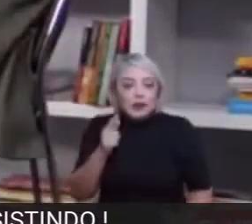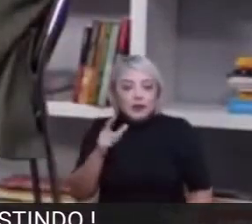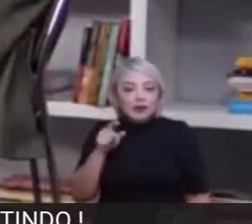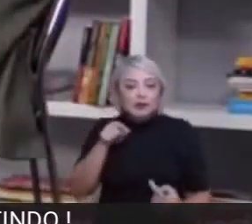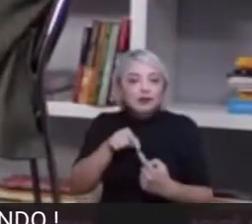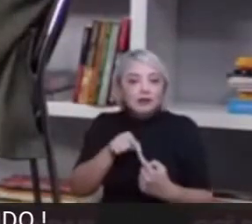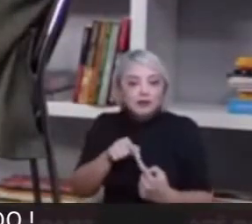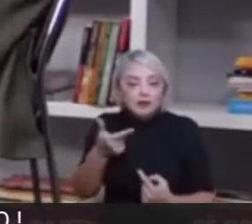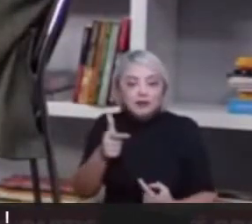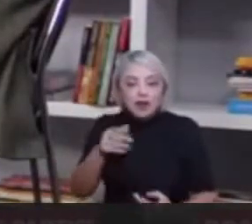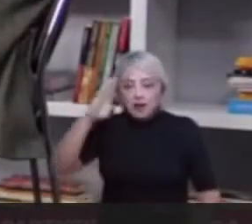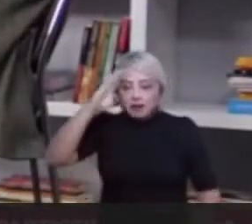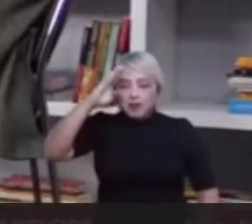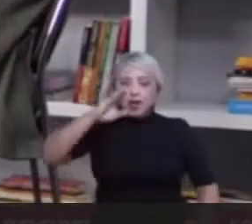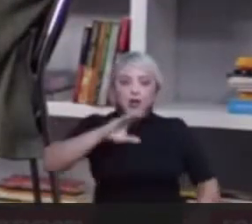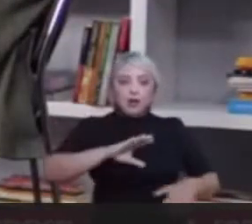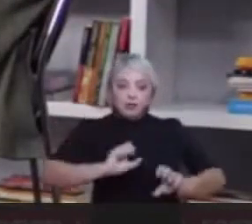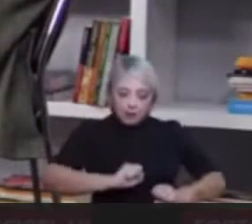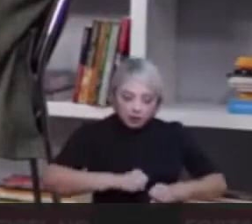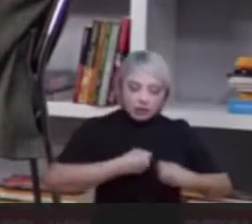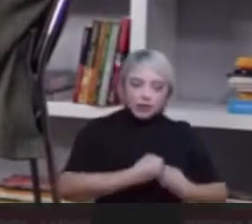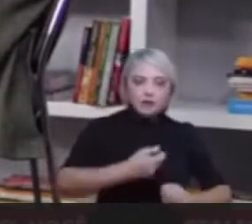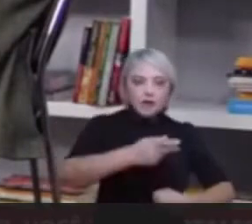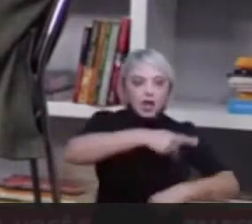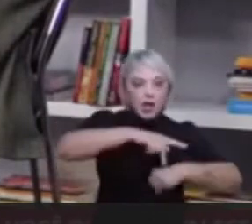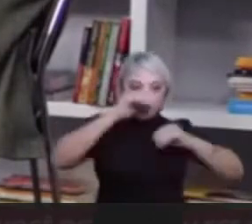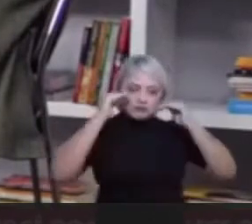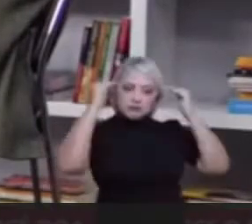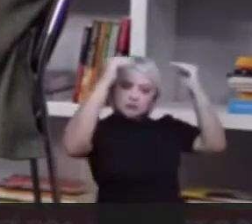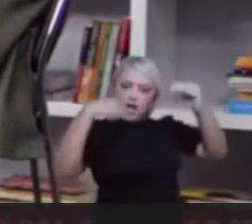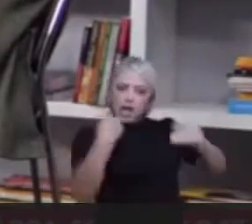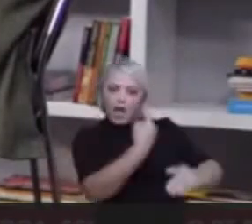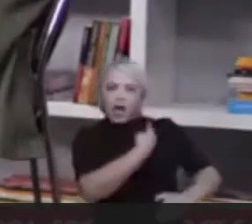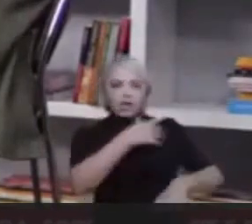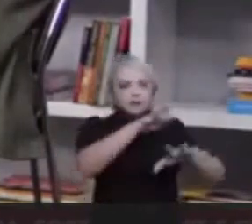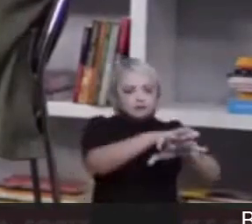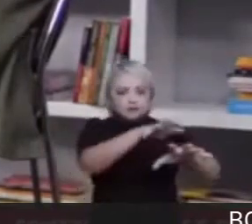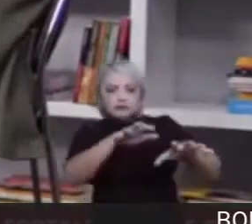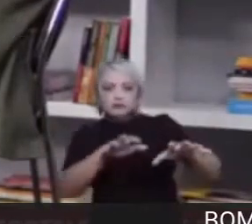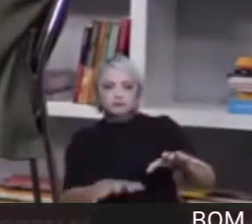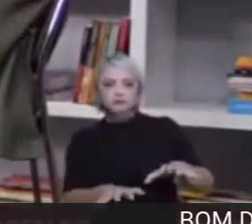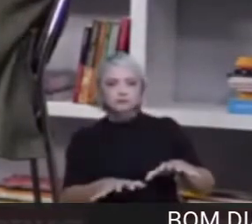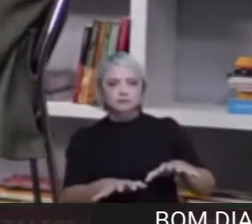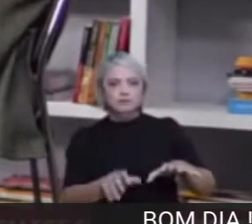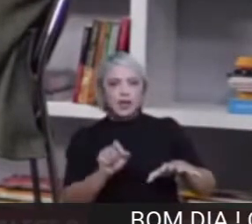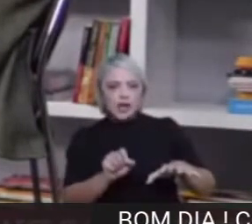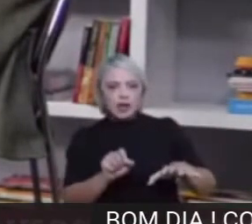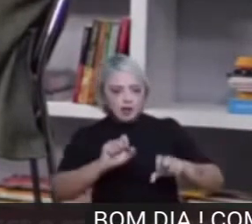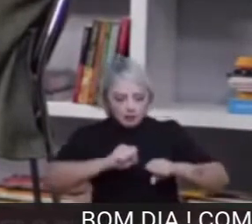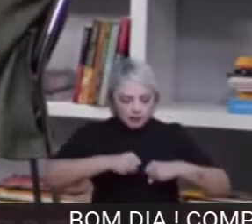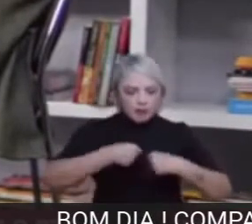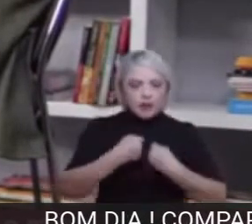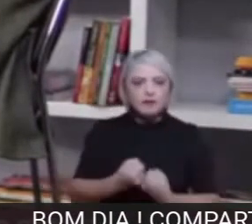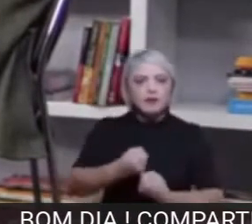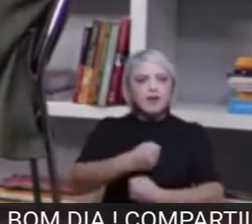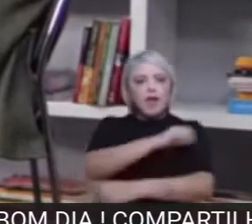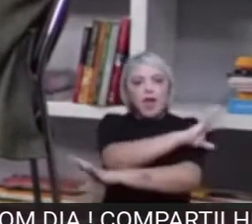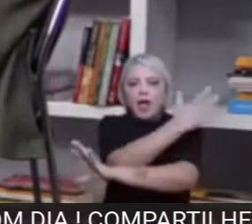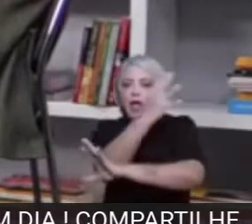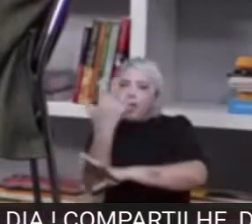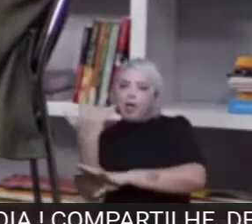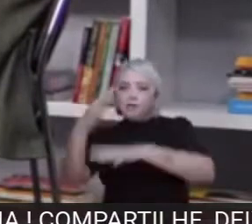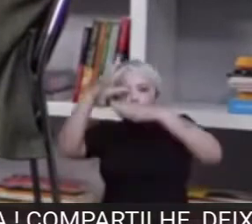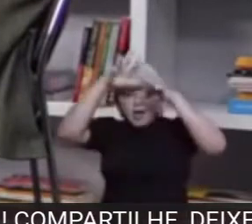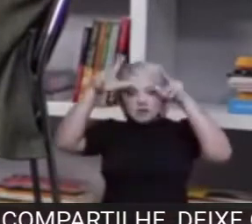se preparar para defender a nossa soberania, defender a nossa fronteira, sabe, defender a Amazônia. É isso que deveria